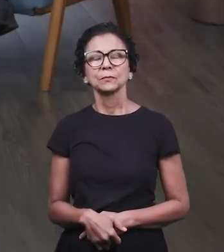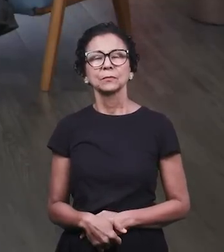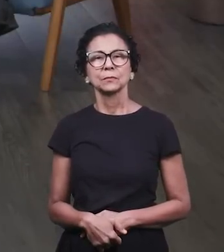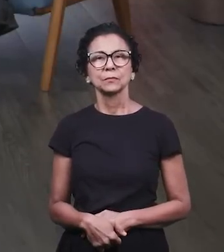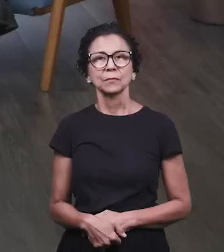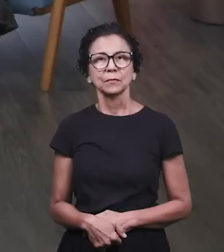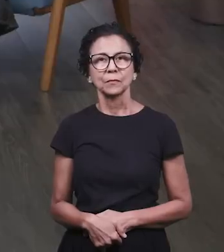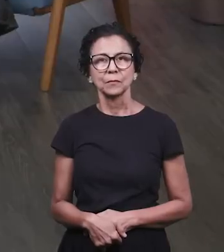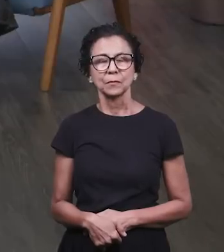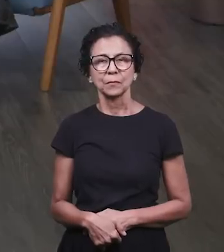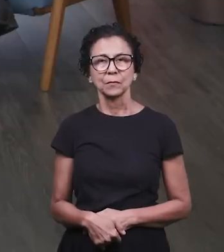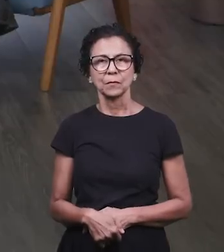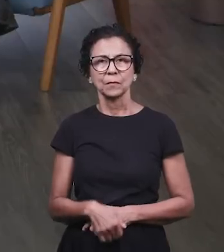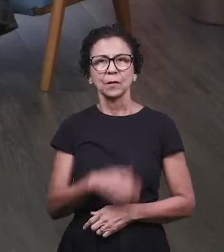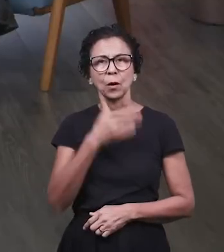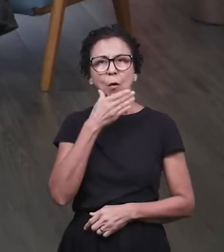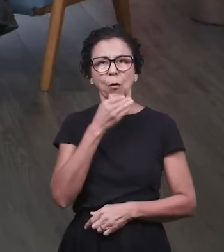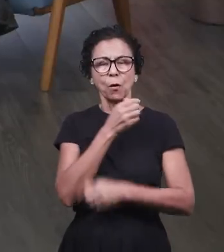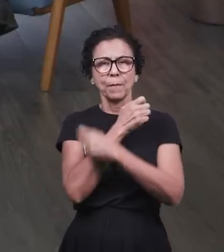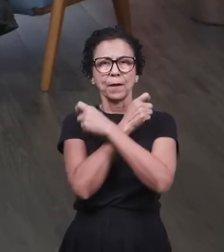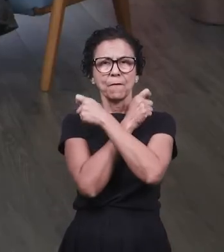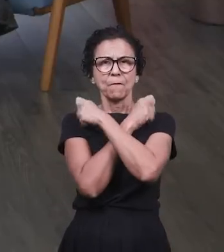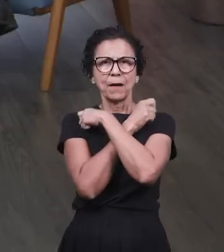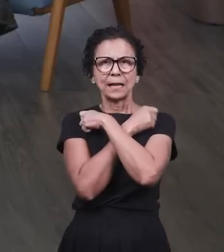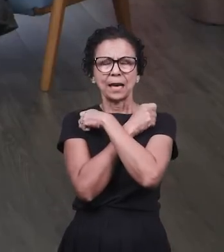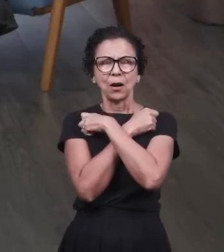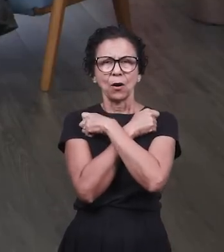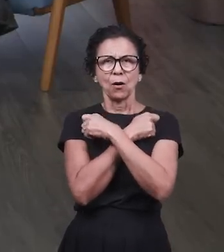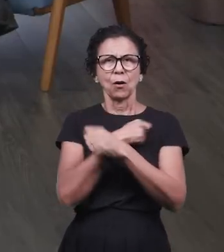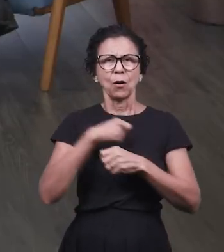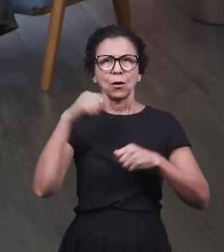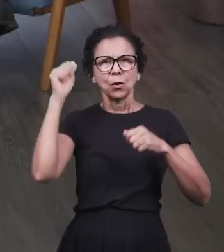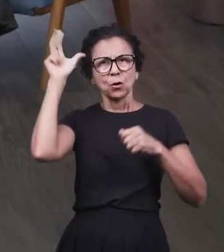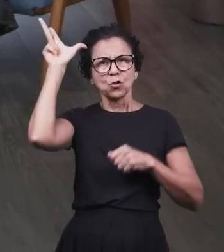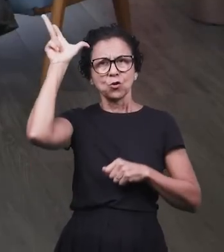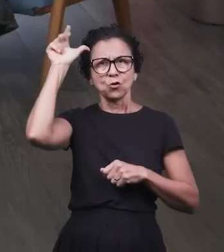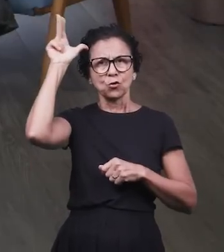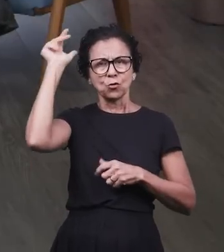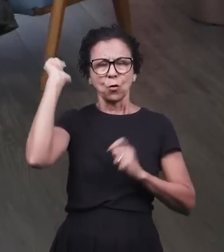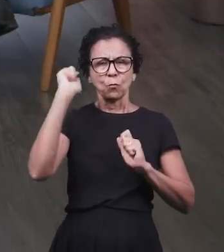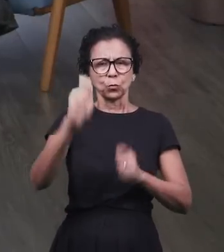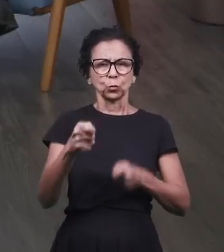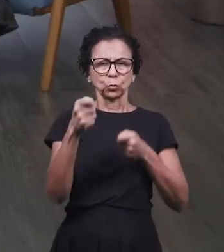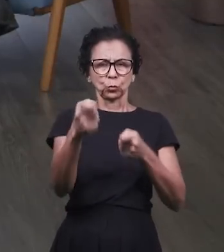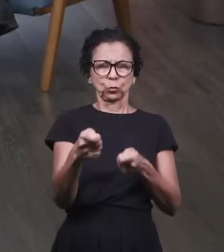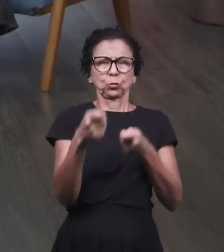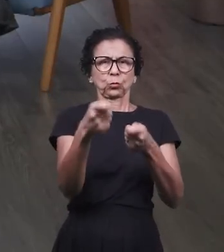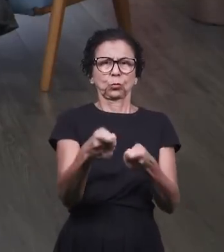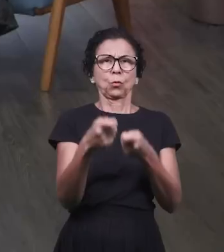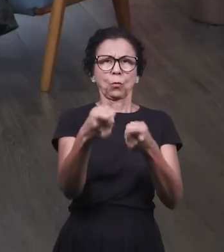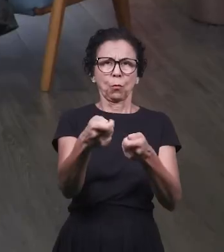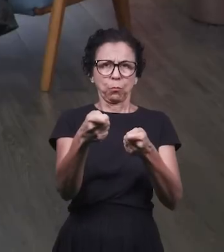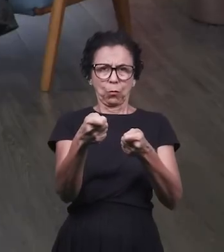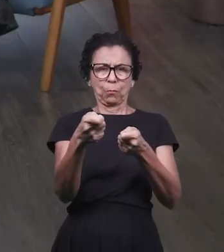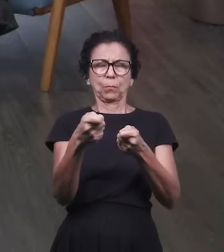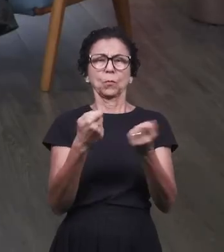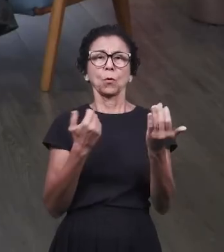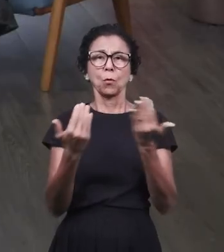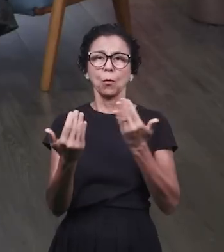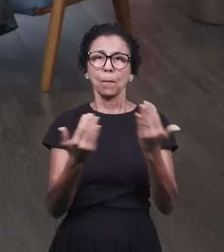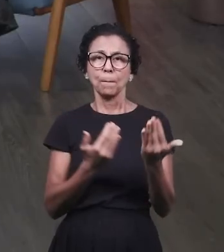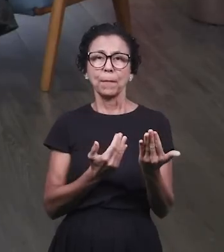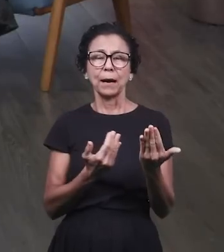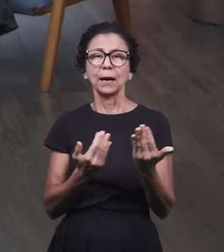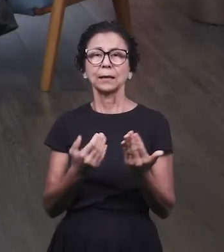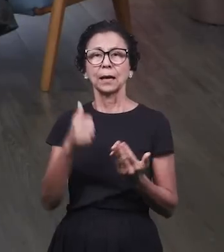éguas dos carros de Faraó te comparo, ó amiga minha. Se você for olhar pelo aspecto humano,